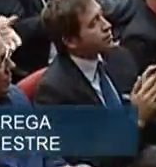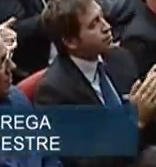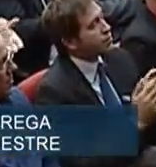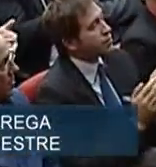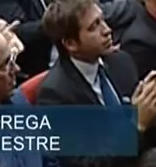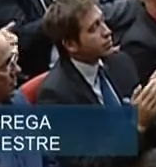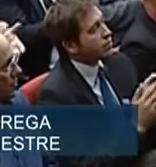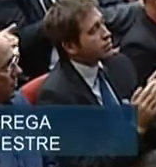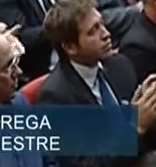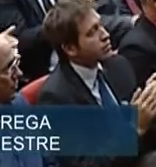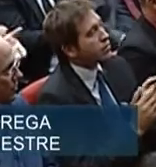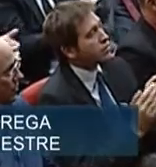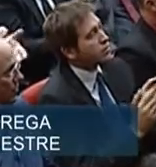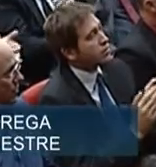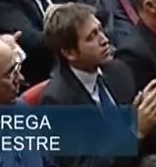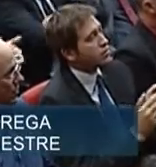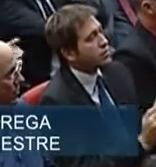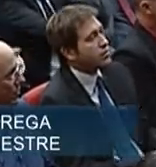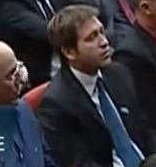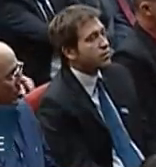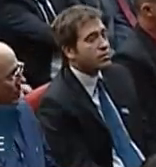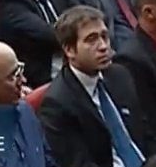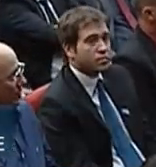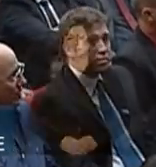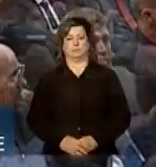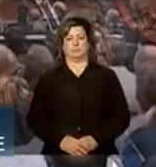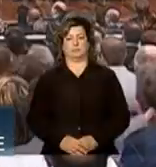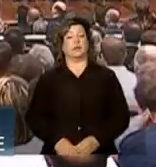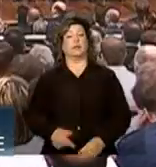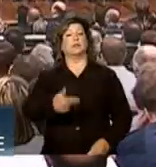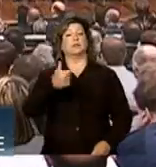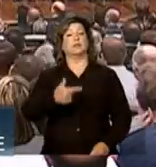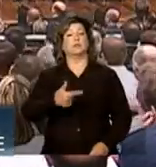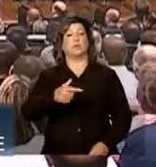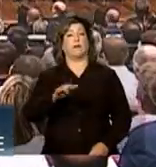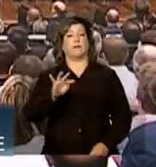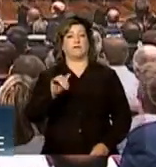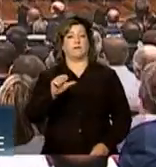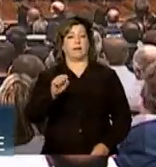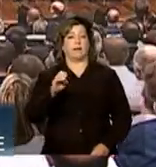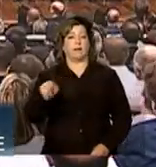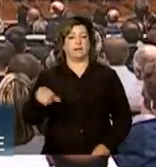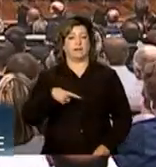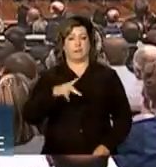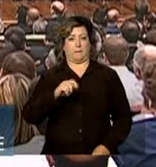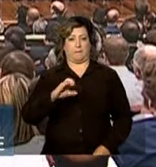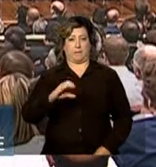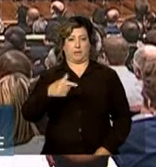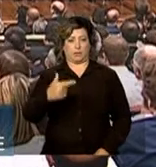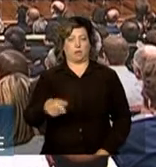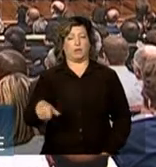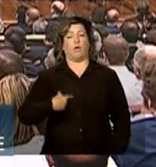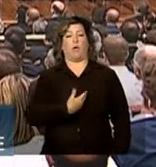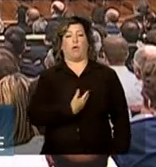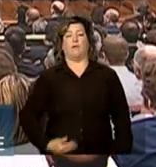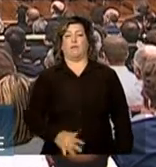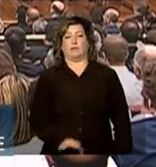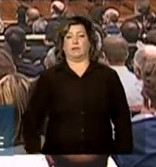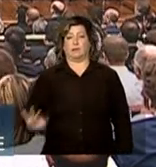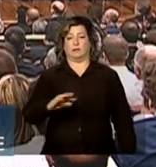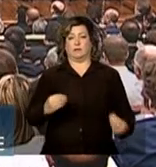Integrando a segunda fase do Programa de Aceleração do Crescimento PAC 2, o governo federal realiza hoje a entrega de equipamentos